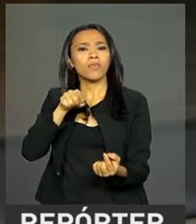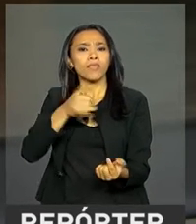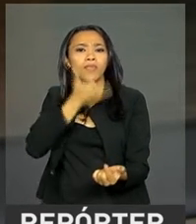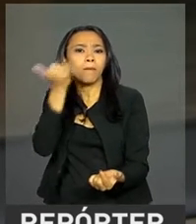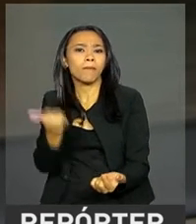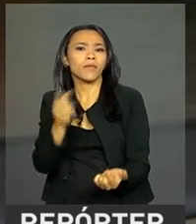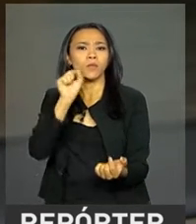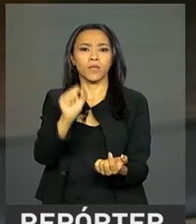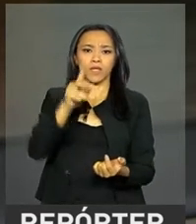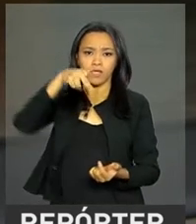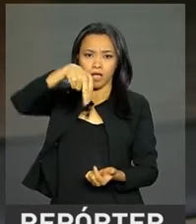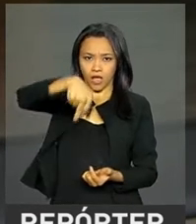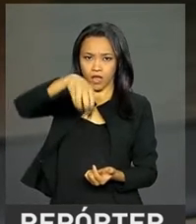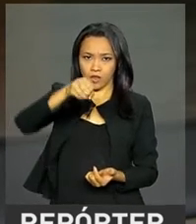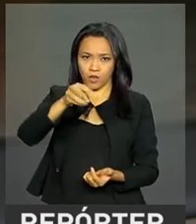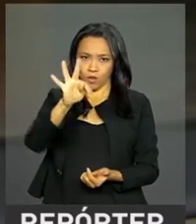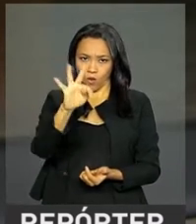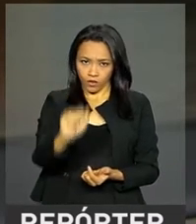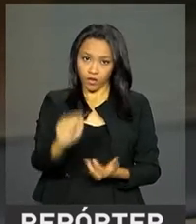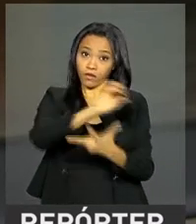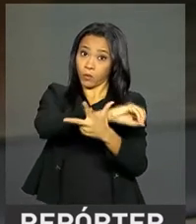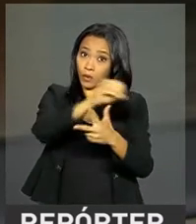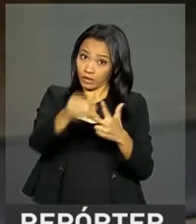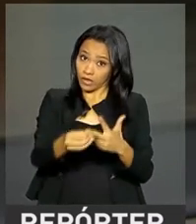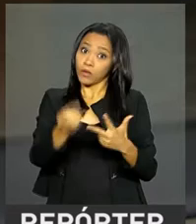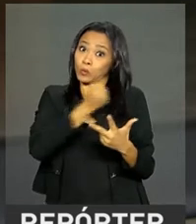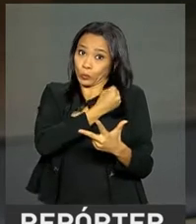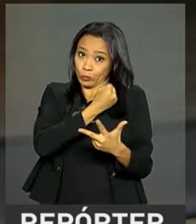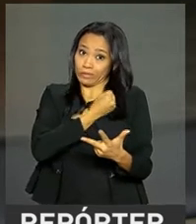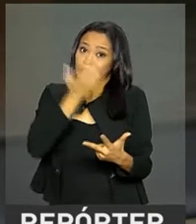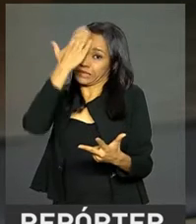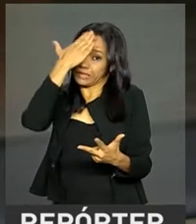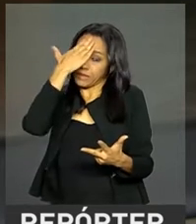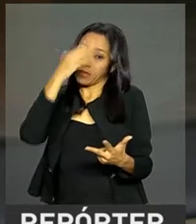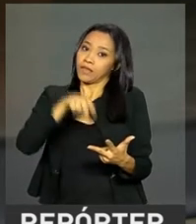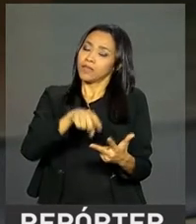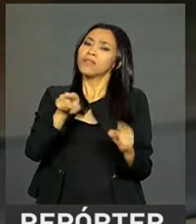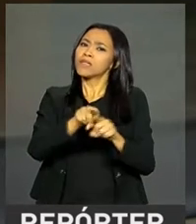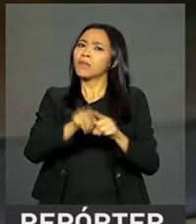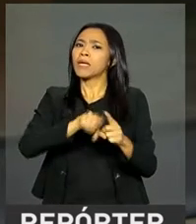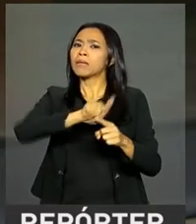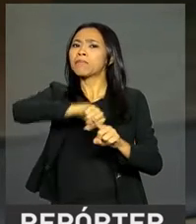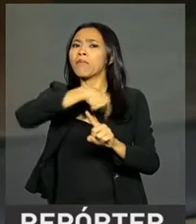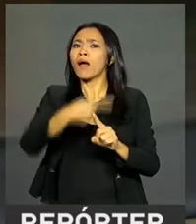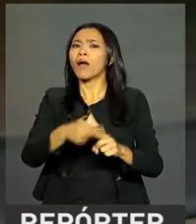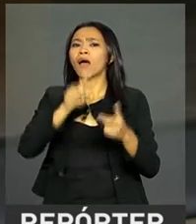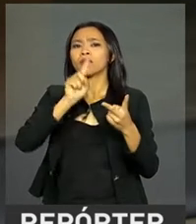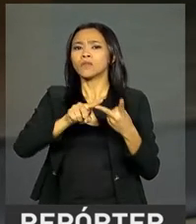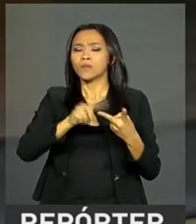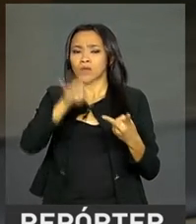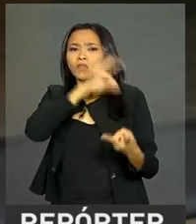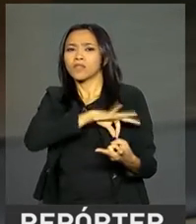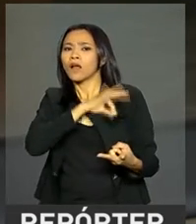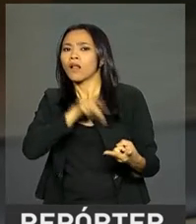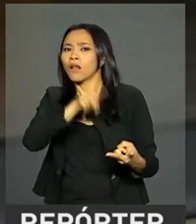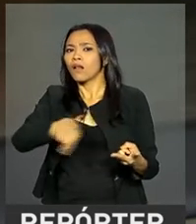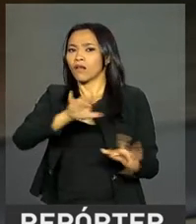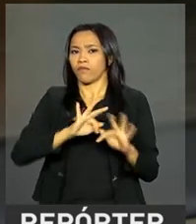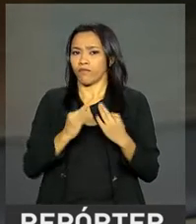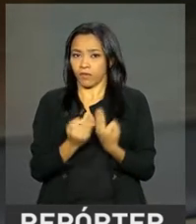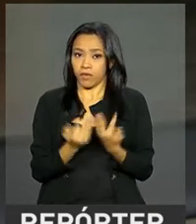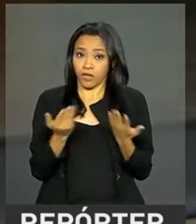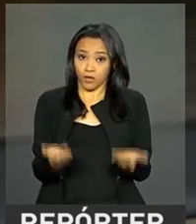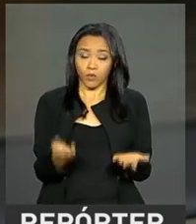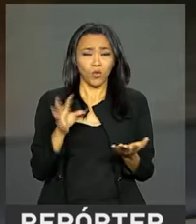no Enem. O Exame Nacional do Ensino Médio leva em conta também a situação socioeconômica do candidato e da sua família. Todas